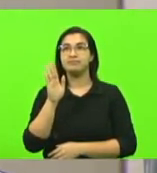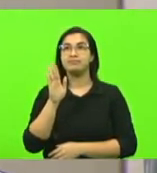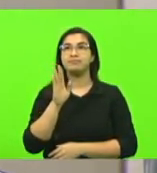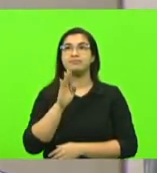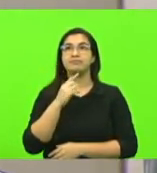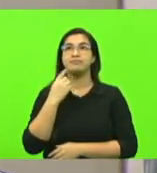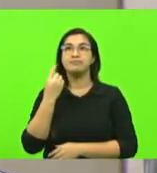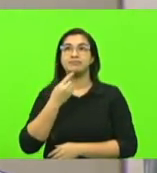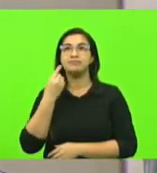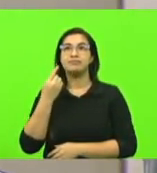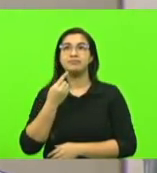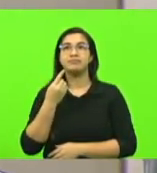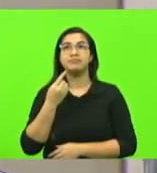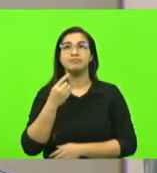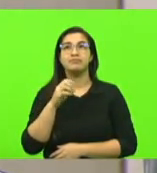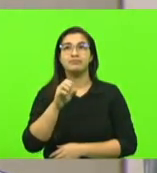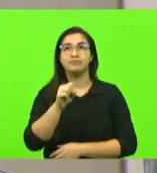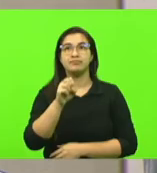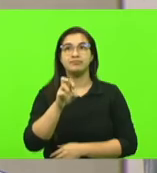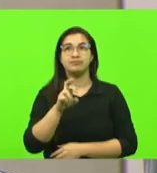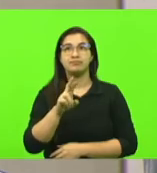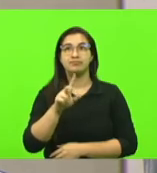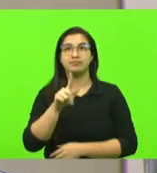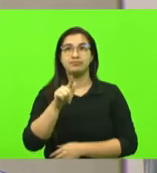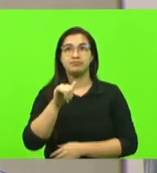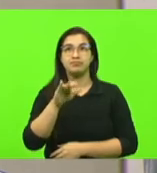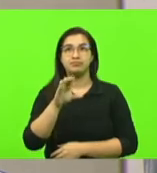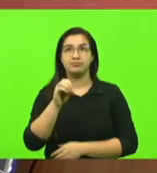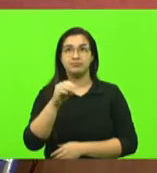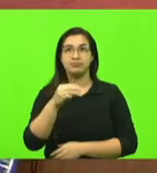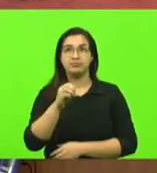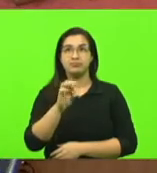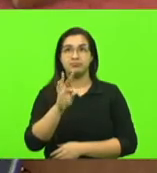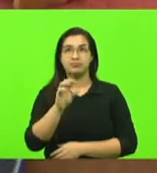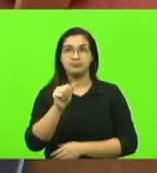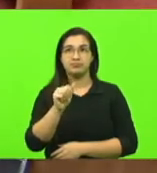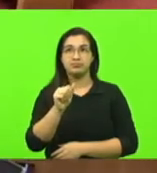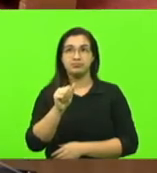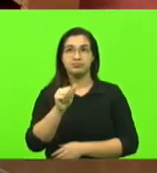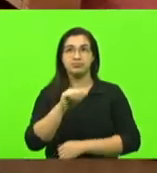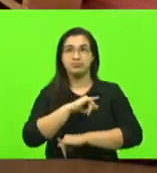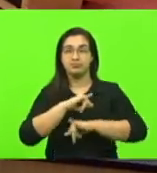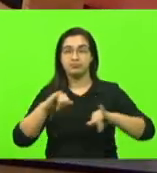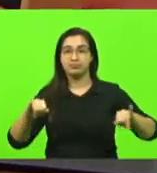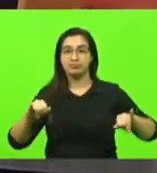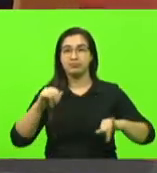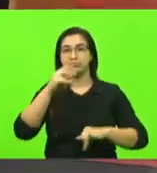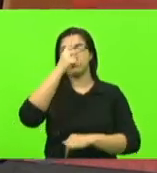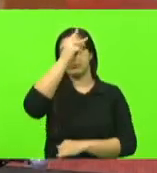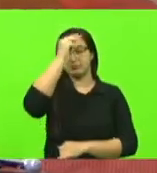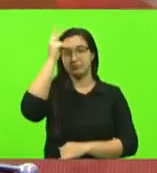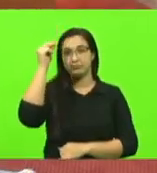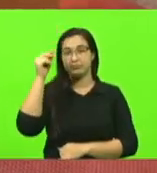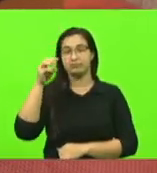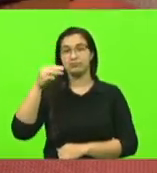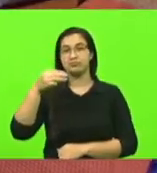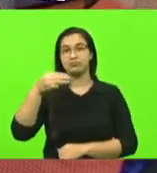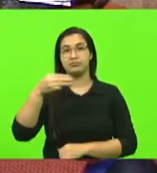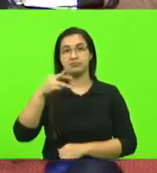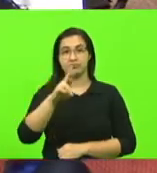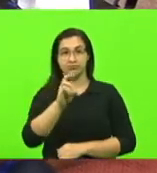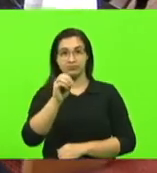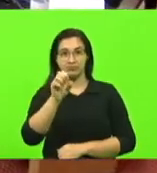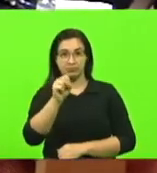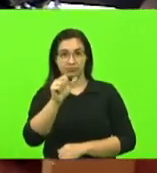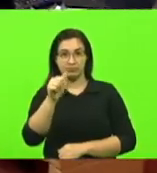deputado Sérgio Mota. Eu quero anunciar que a presença da prefeita de Zorteia, Rosane, e também